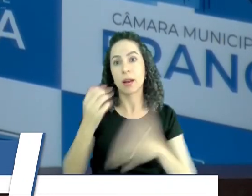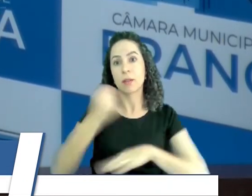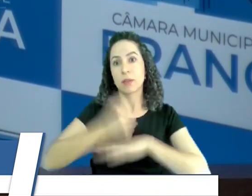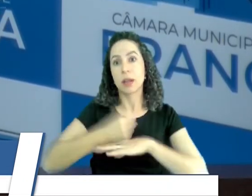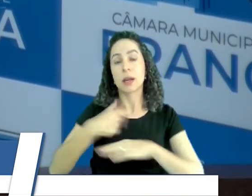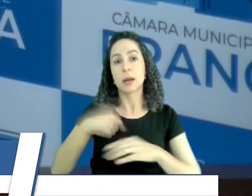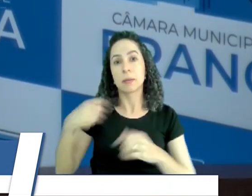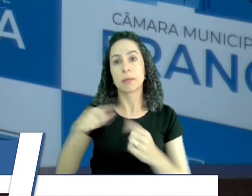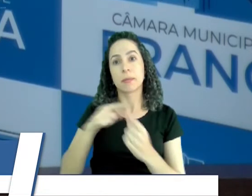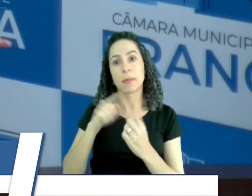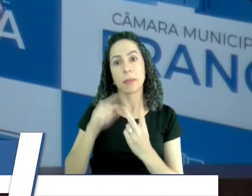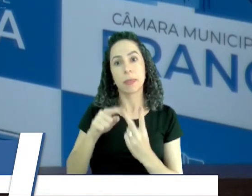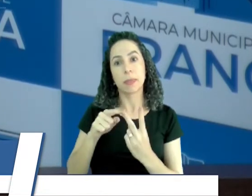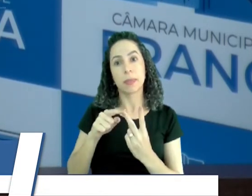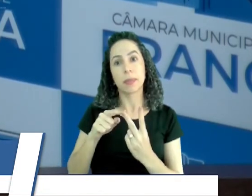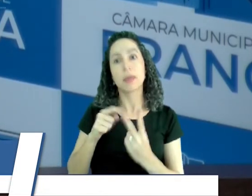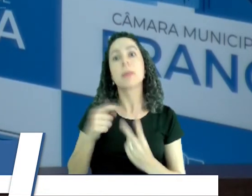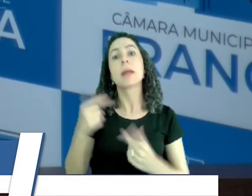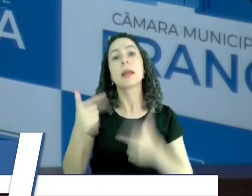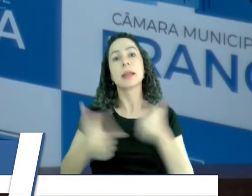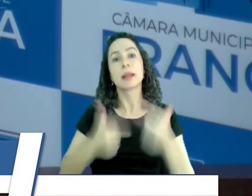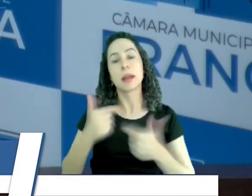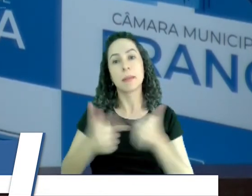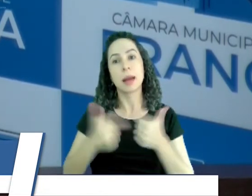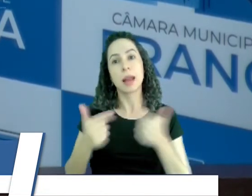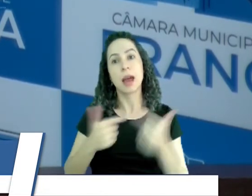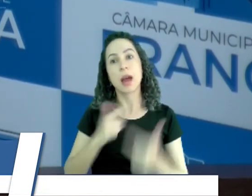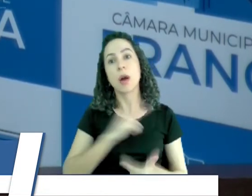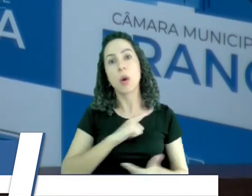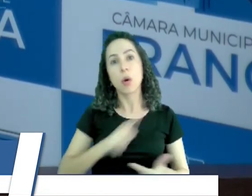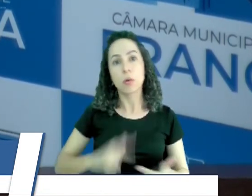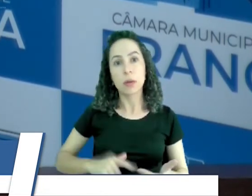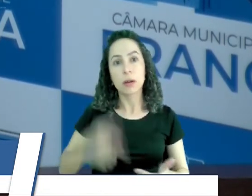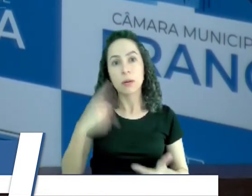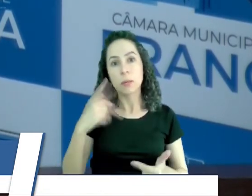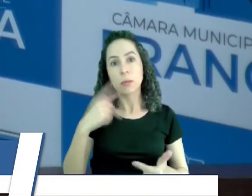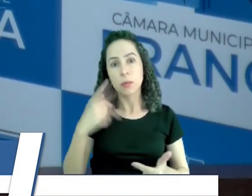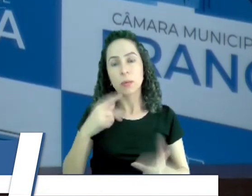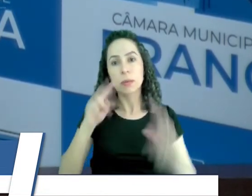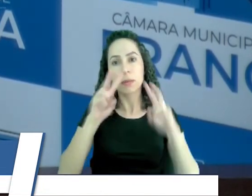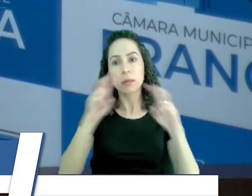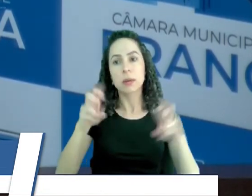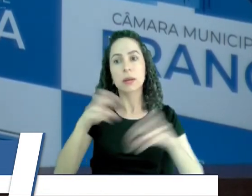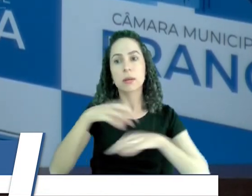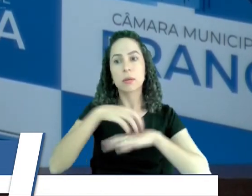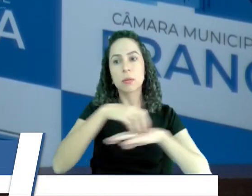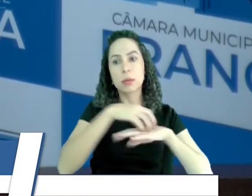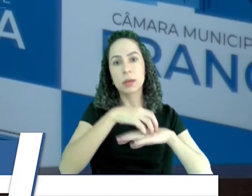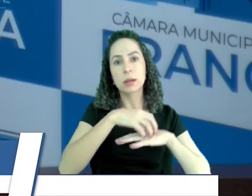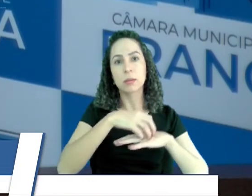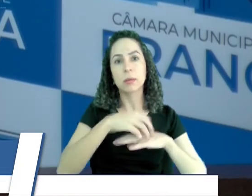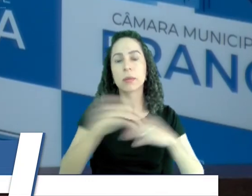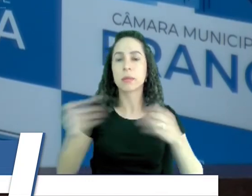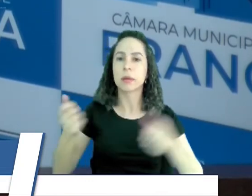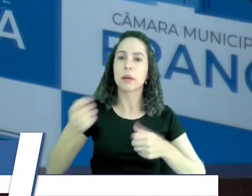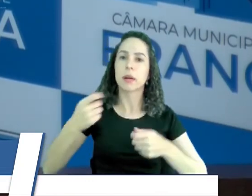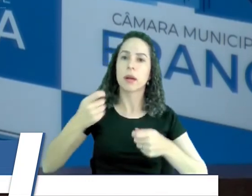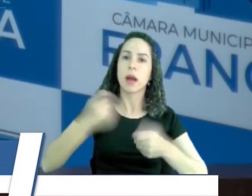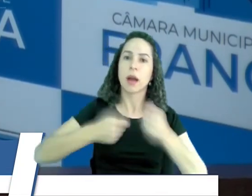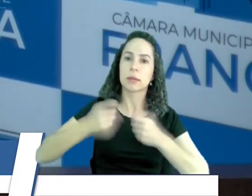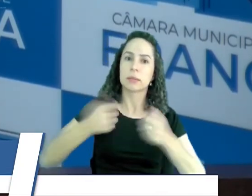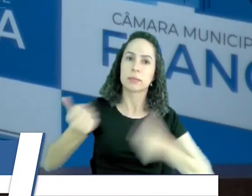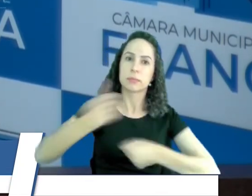porte, para trabalhar as políticas públicas, as diretrizes de turismo na cidade. Porque entra a administração, e eu falo isso